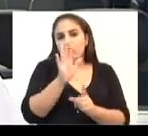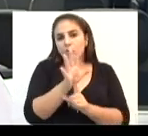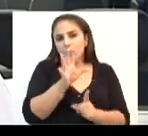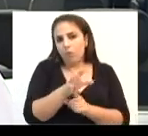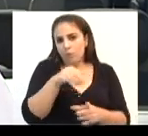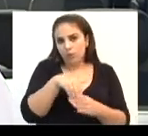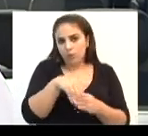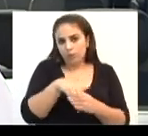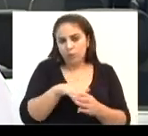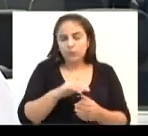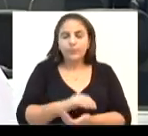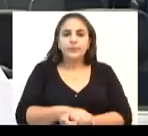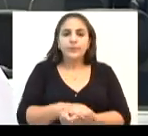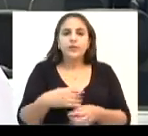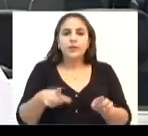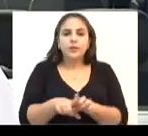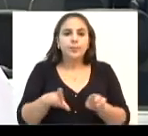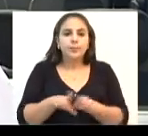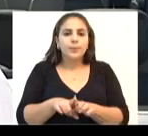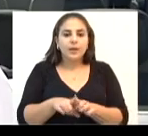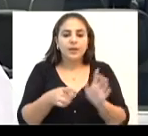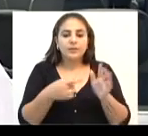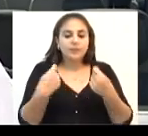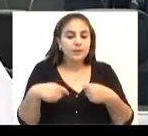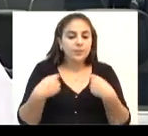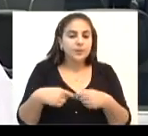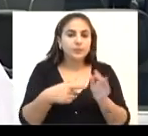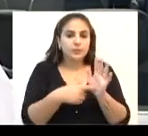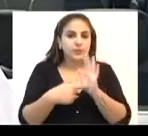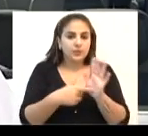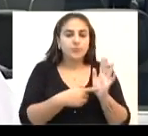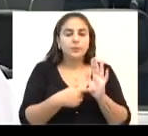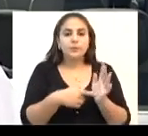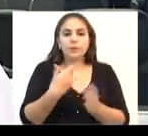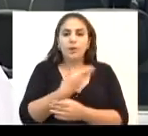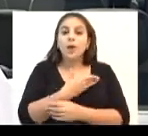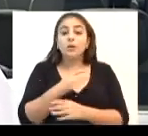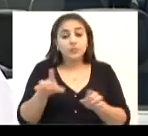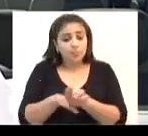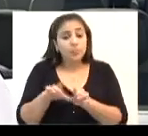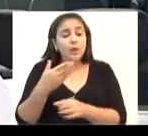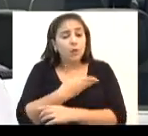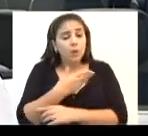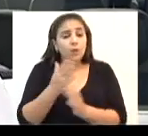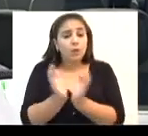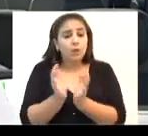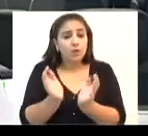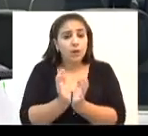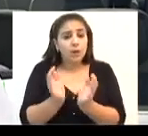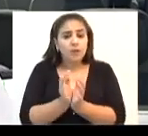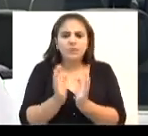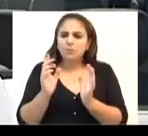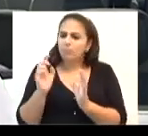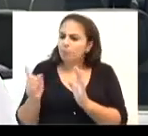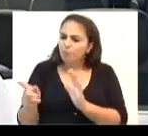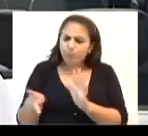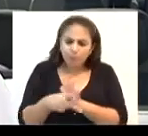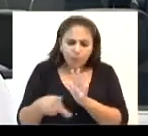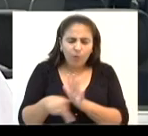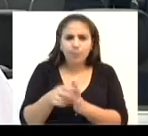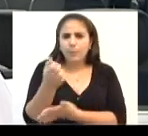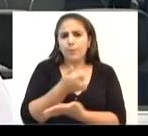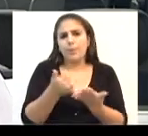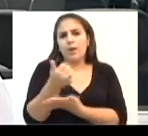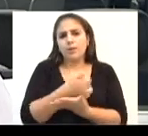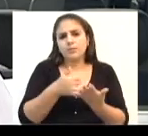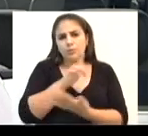demandas apresentadas pelos conjuntos de colegas, que são inclusive colegas da própria base, que a gente possa ver a melhor forma de fazer essas